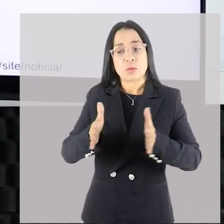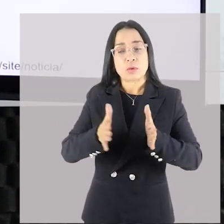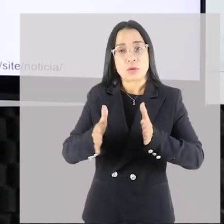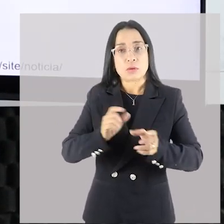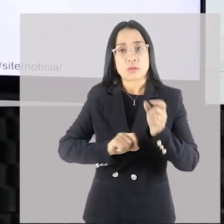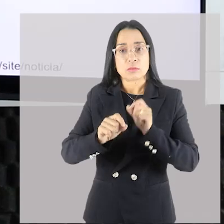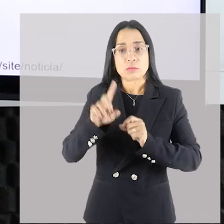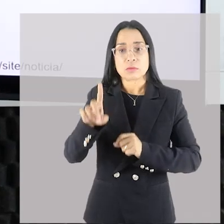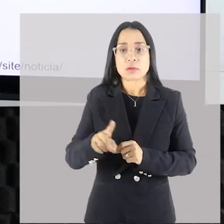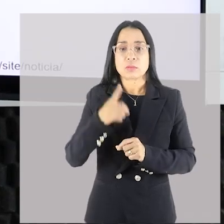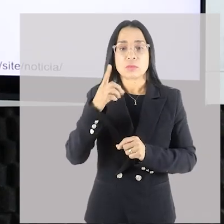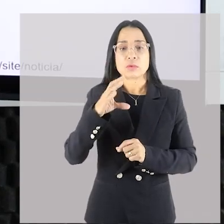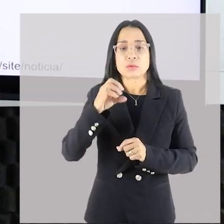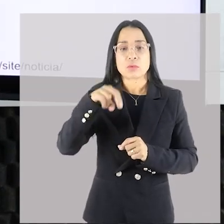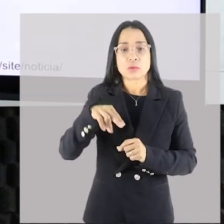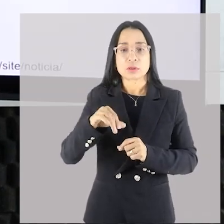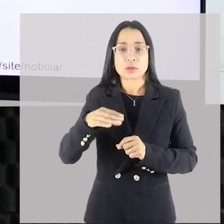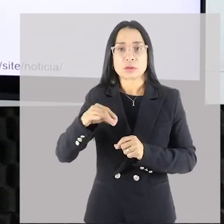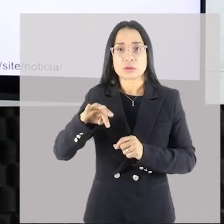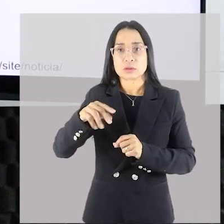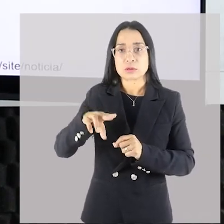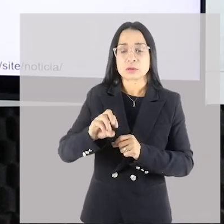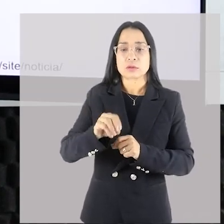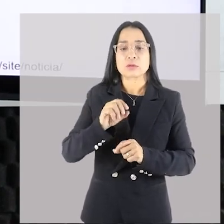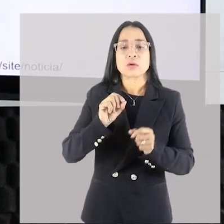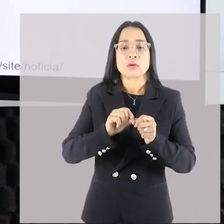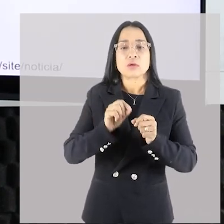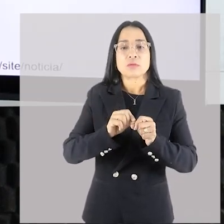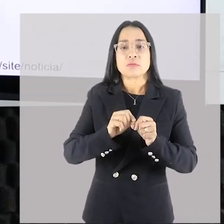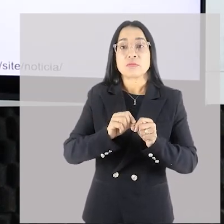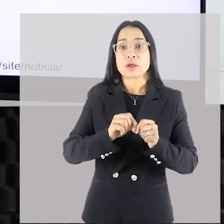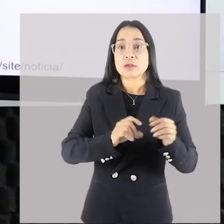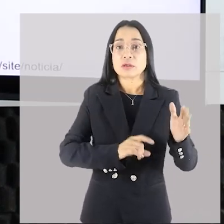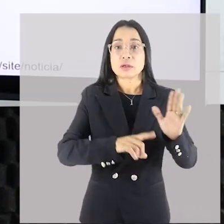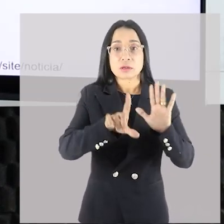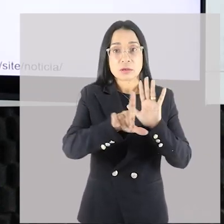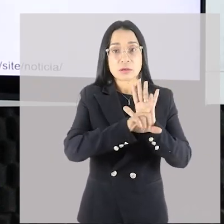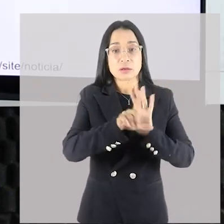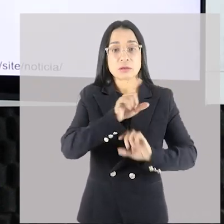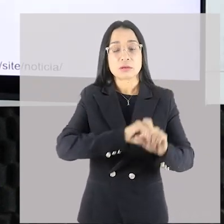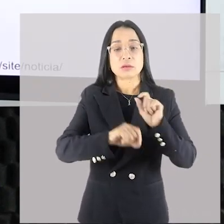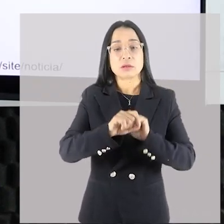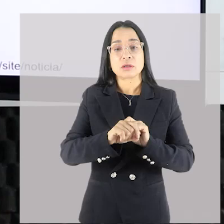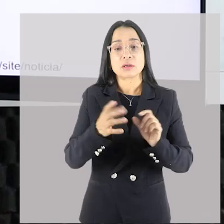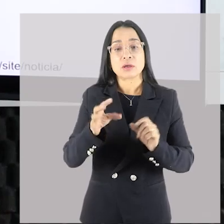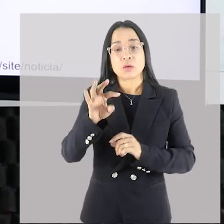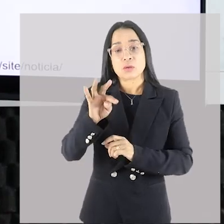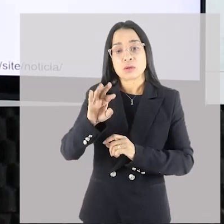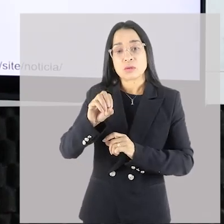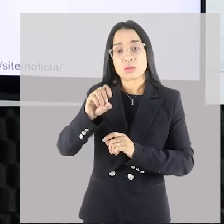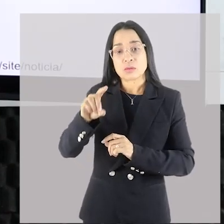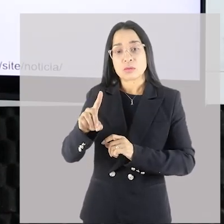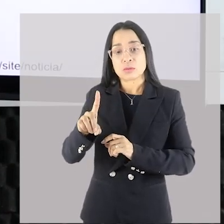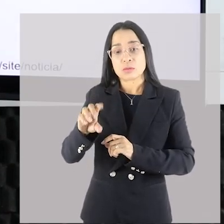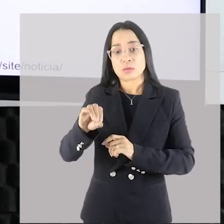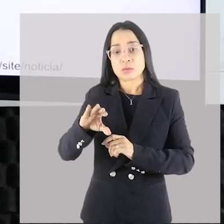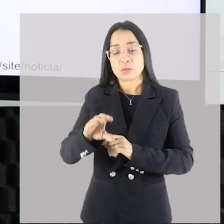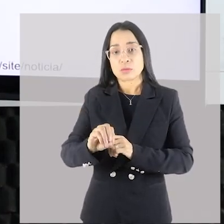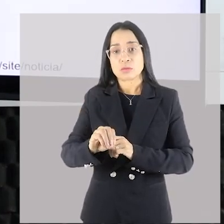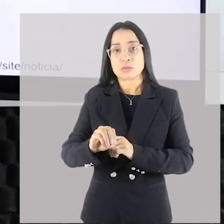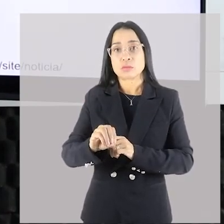Constantino ele ter feito esse decreto, então, Teodósio ele apenas consolidou essa